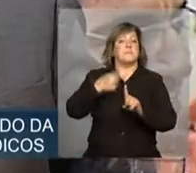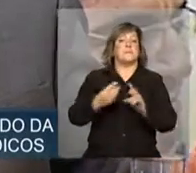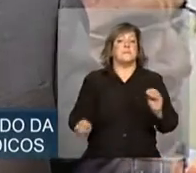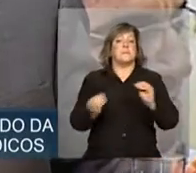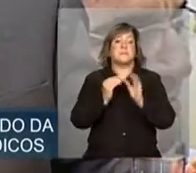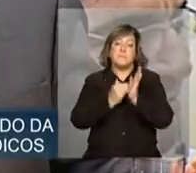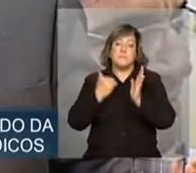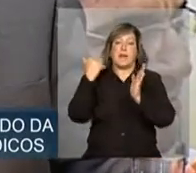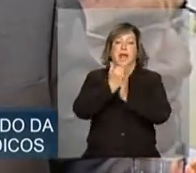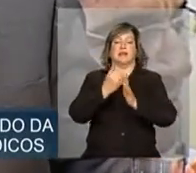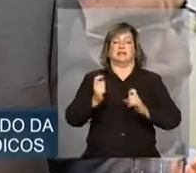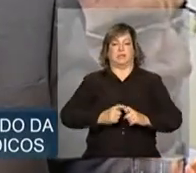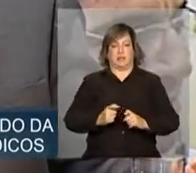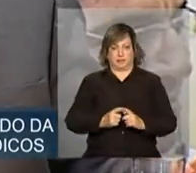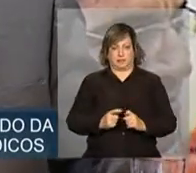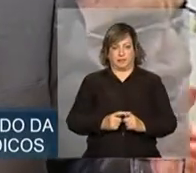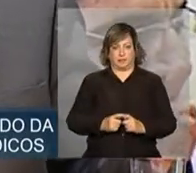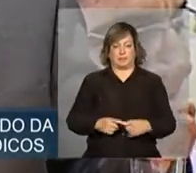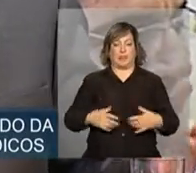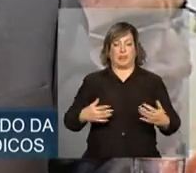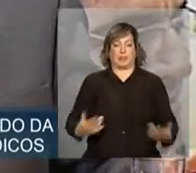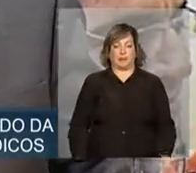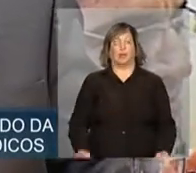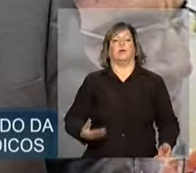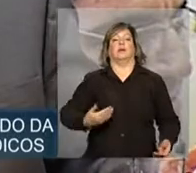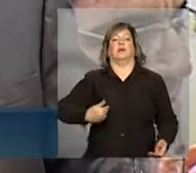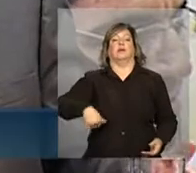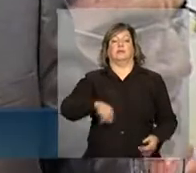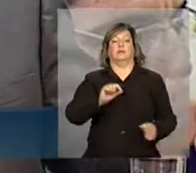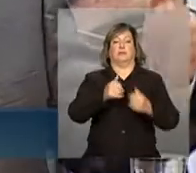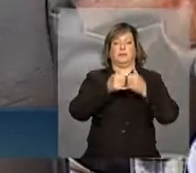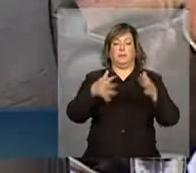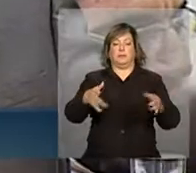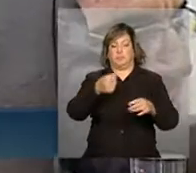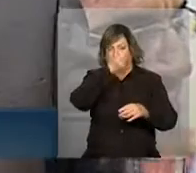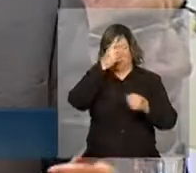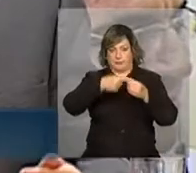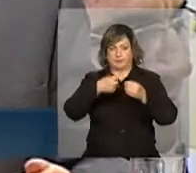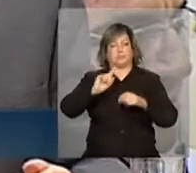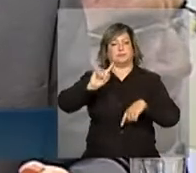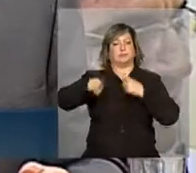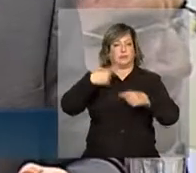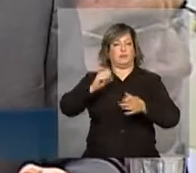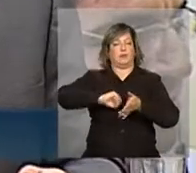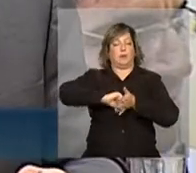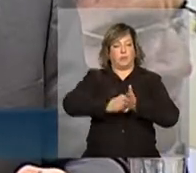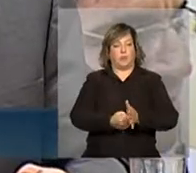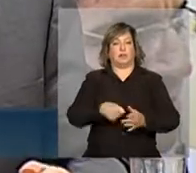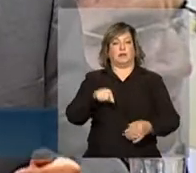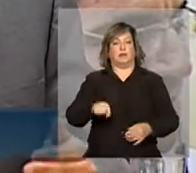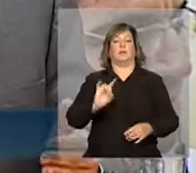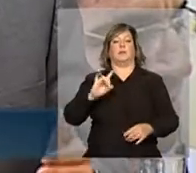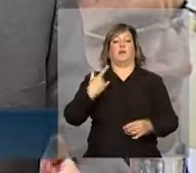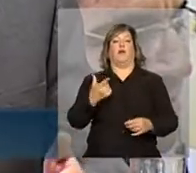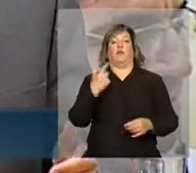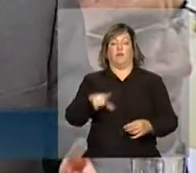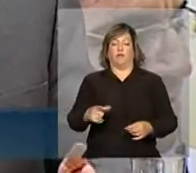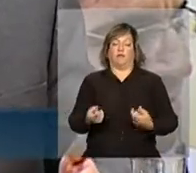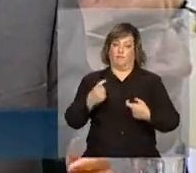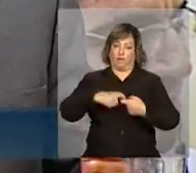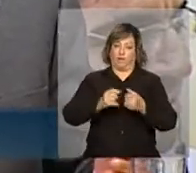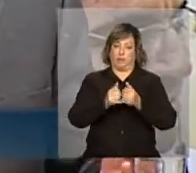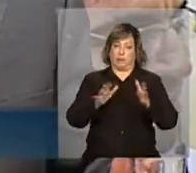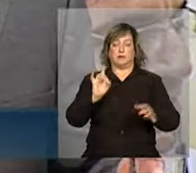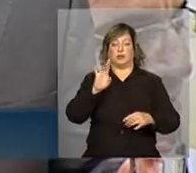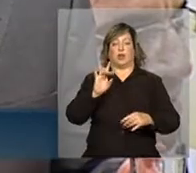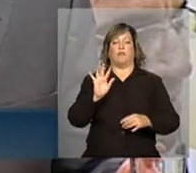agora em agosto tem mais abertura os municípios depois a gente a abertura dos Municípios só reabre no final do ano e aos